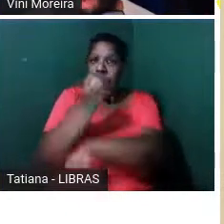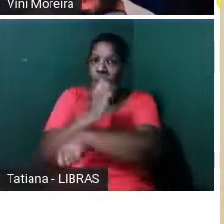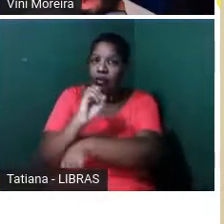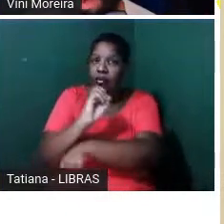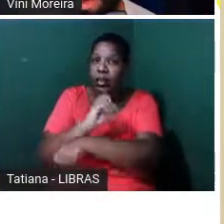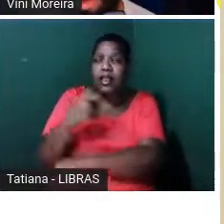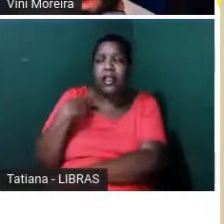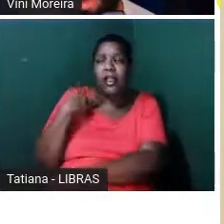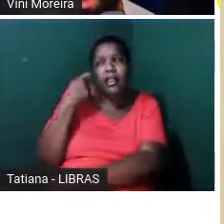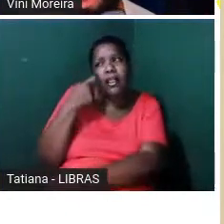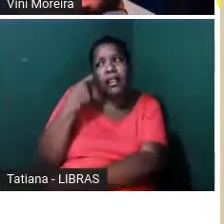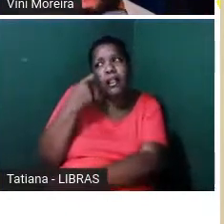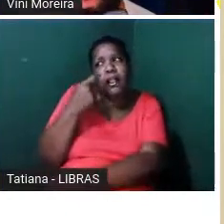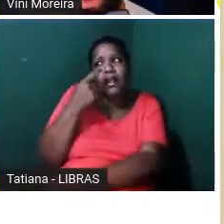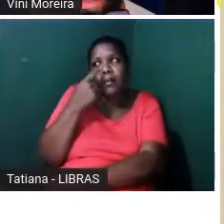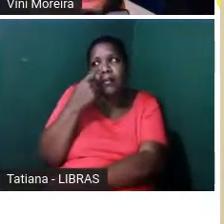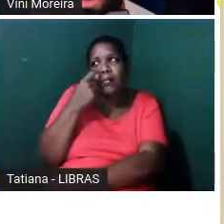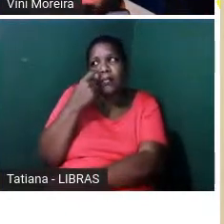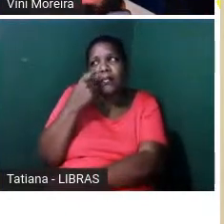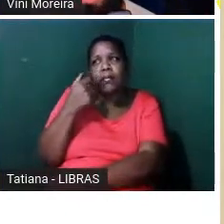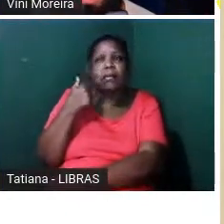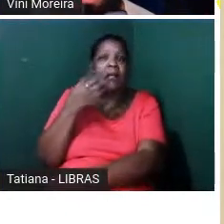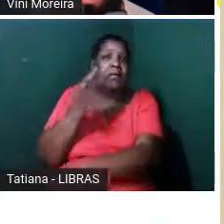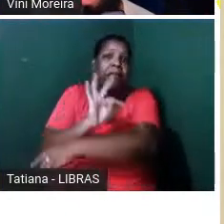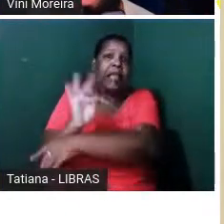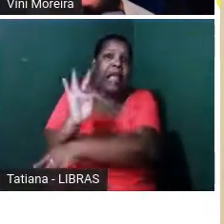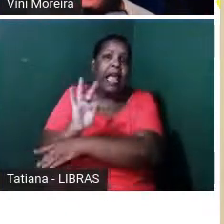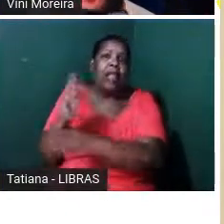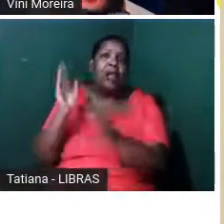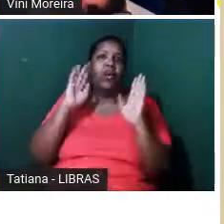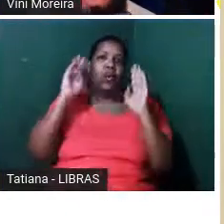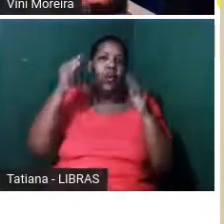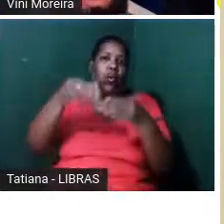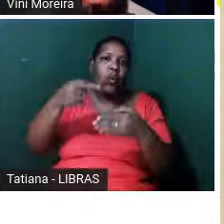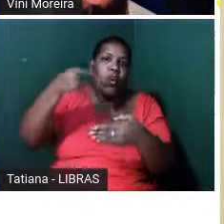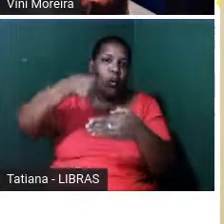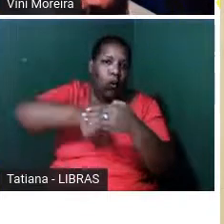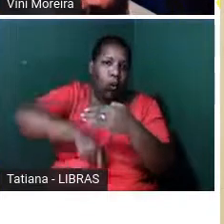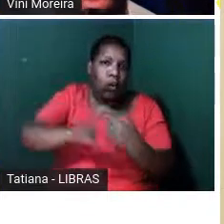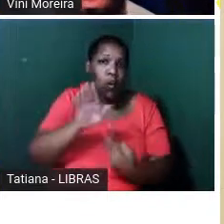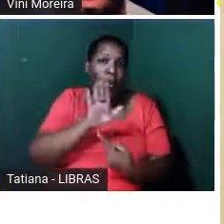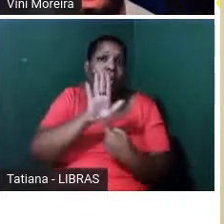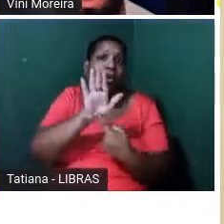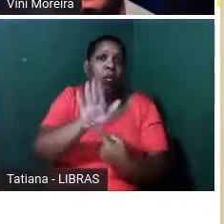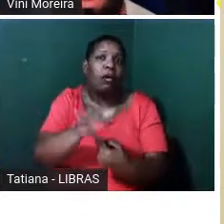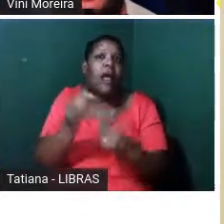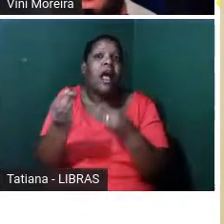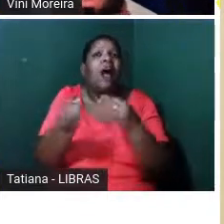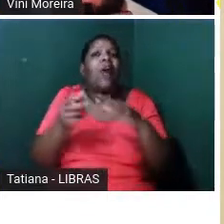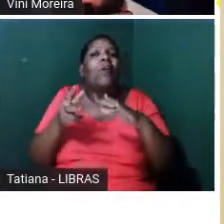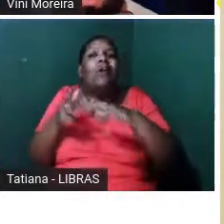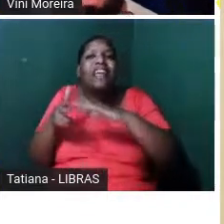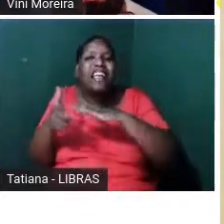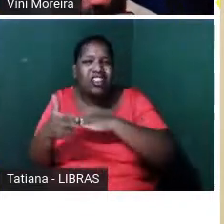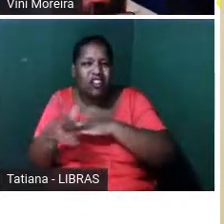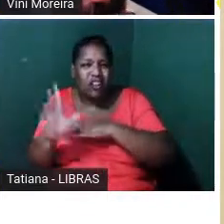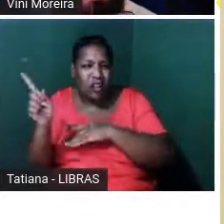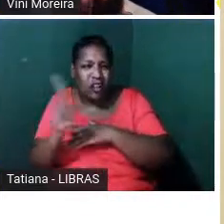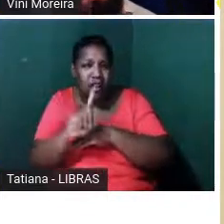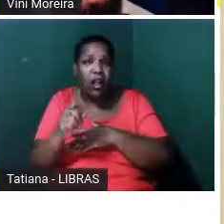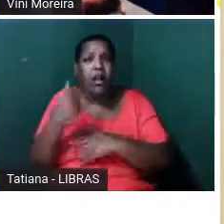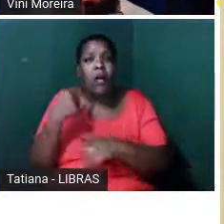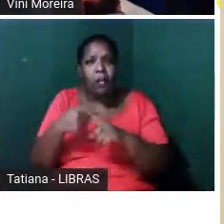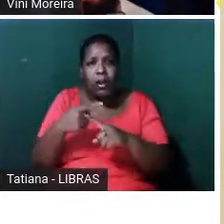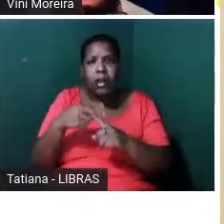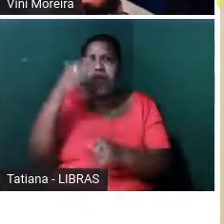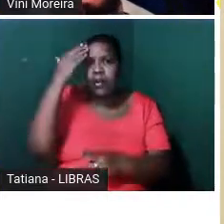tentei não ser muito técnico com o mostrar como edita porque eu